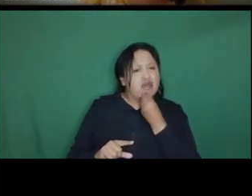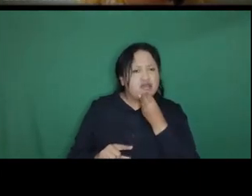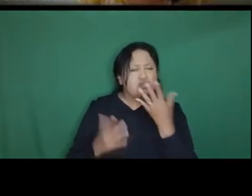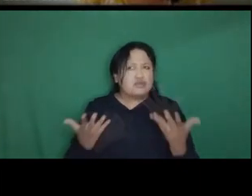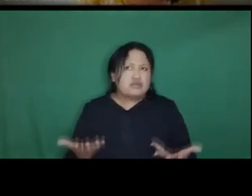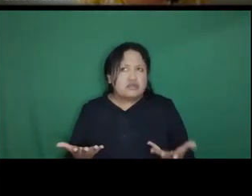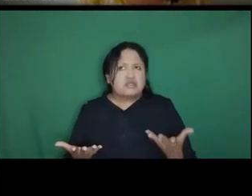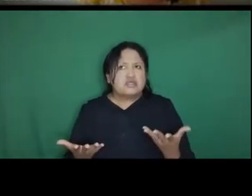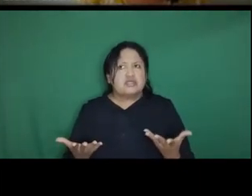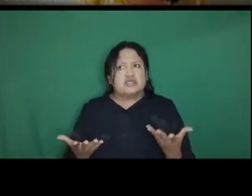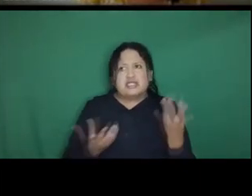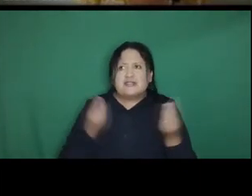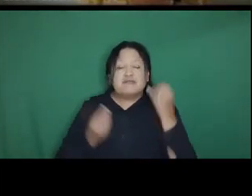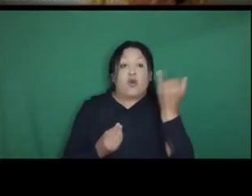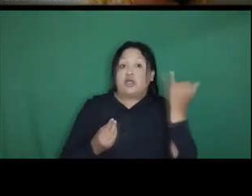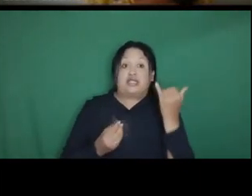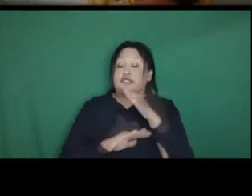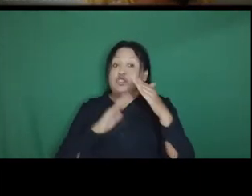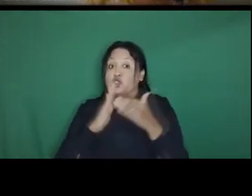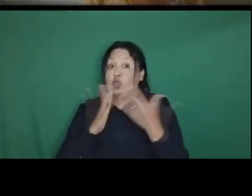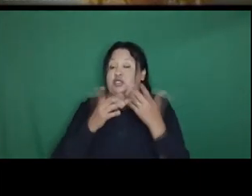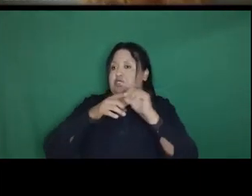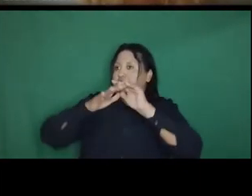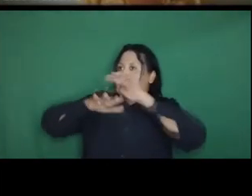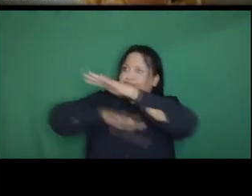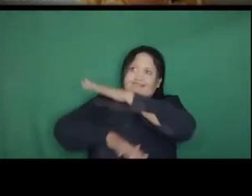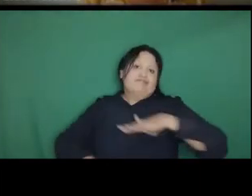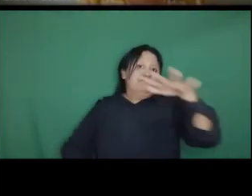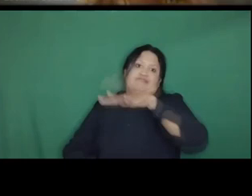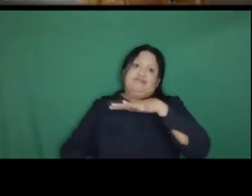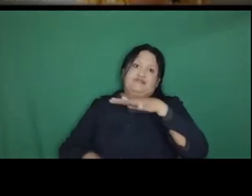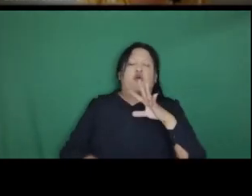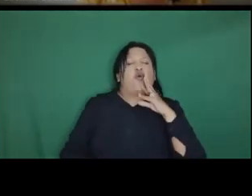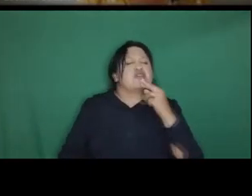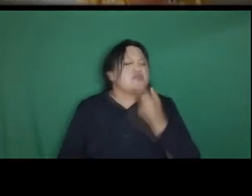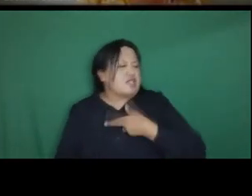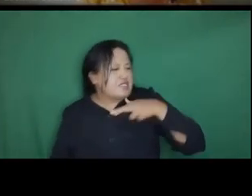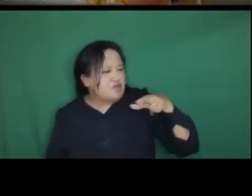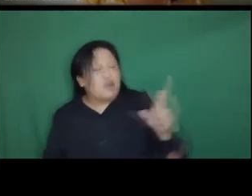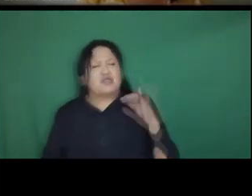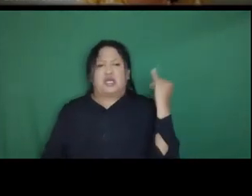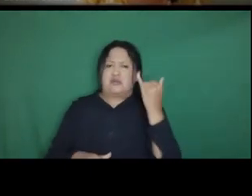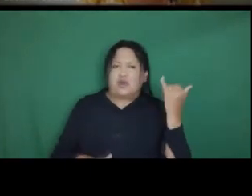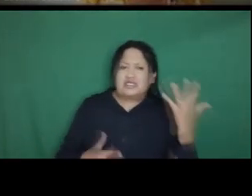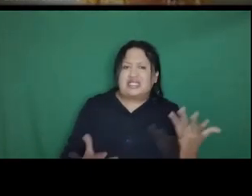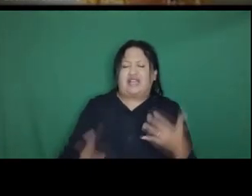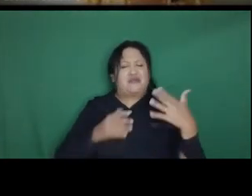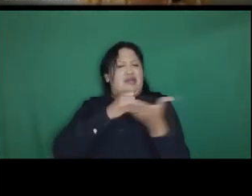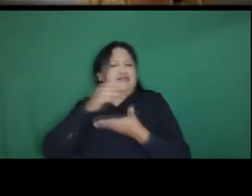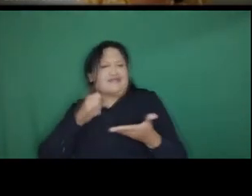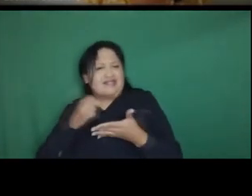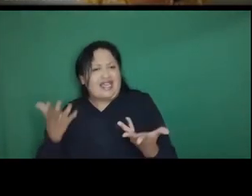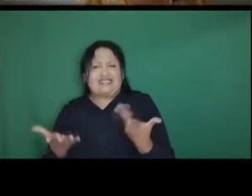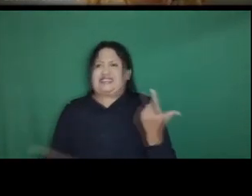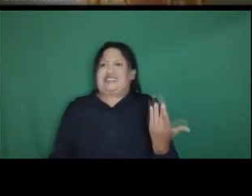em todas as suas dimensões né o conhecimento religioso ele é importante ele é baseado em doutrinas em crenças certo